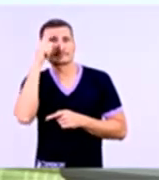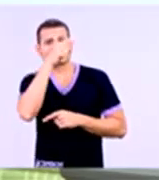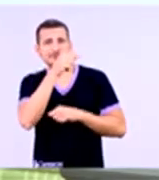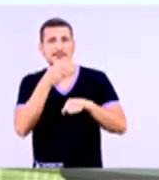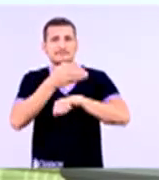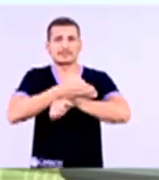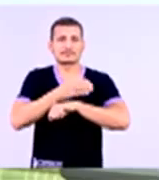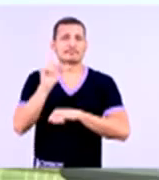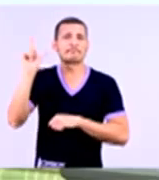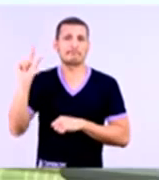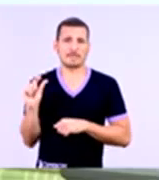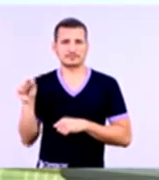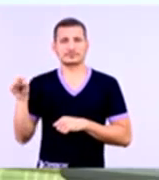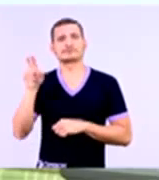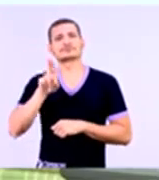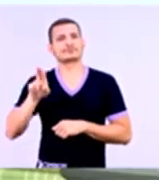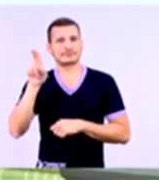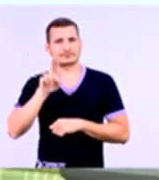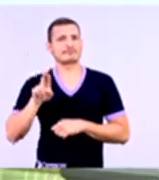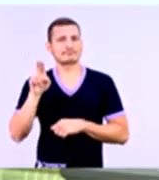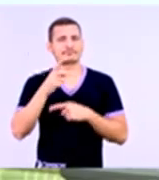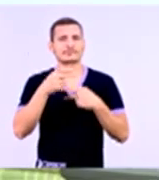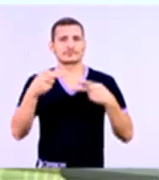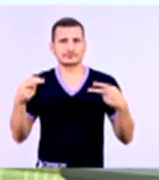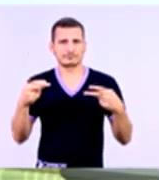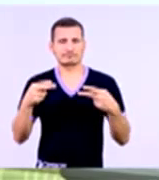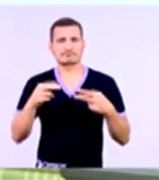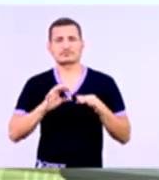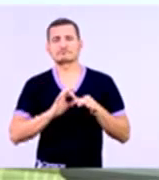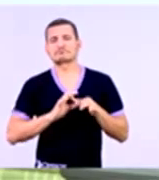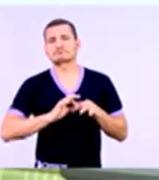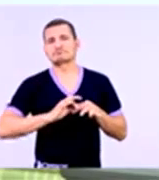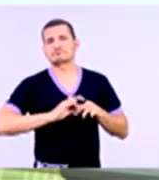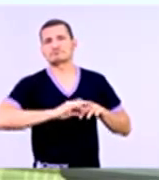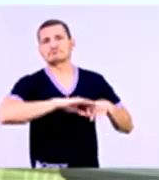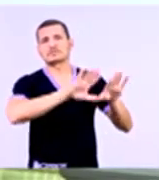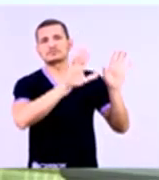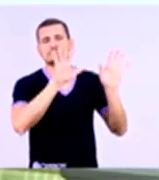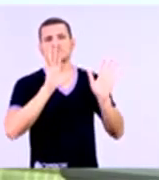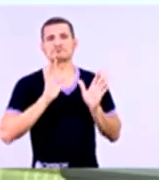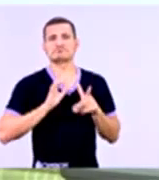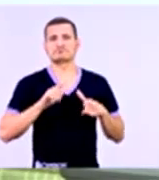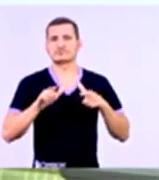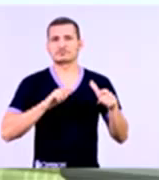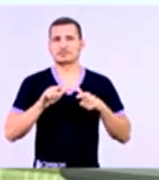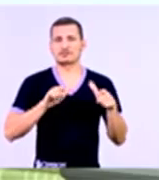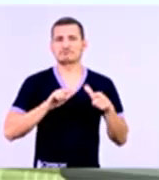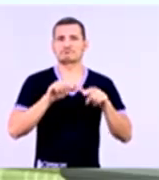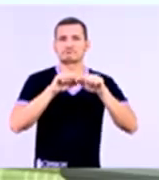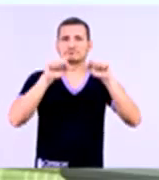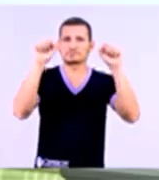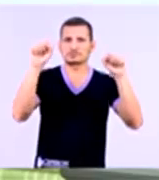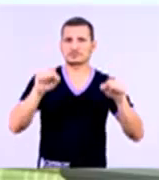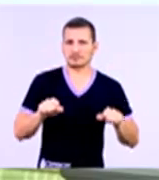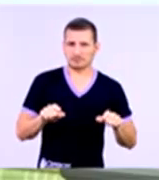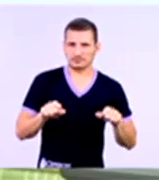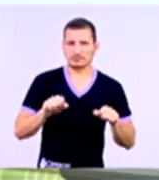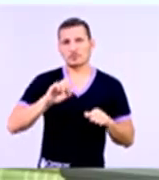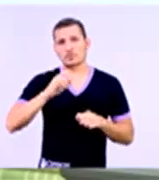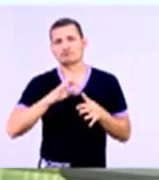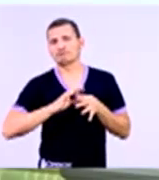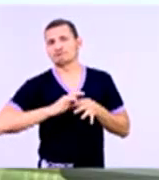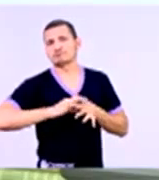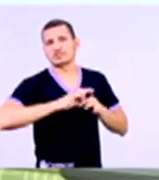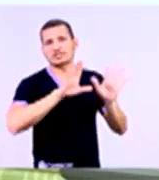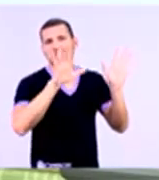menos o usuário vai utilizar o recurso e vai deixando assim de trabalhar com o sistema ou deixando de